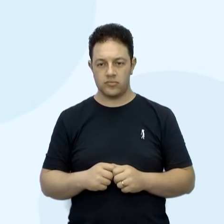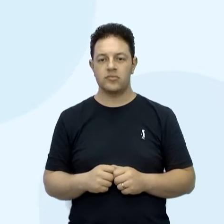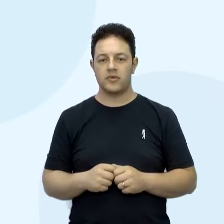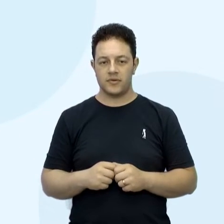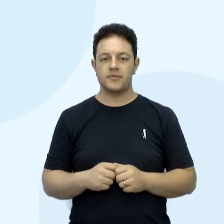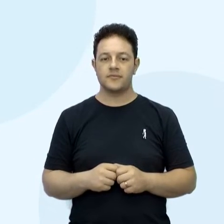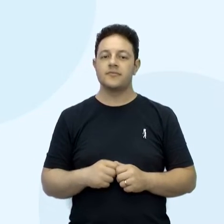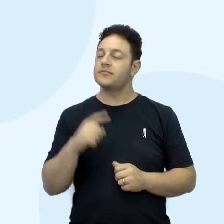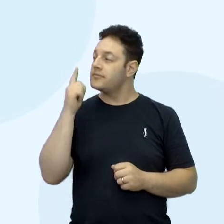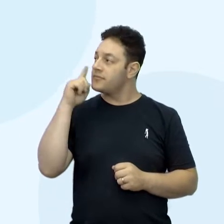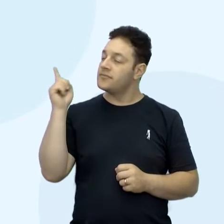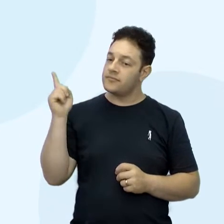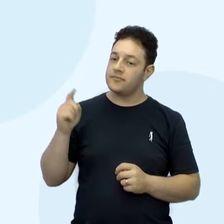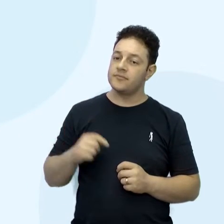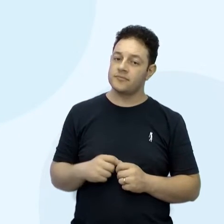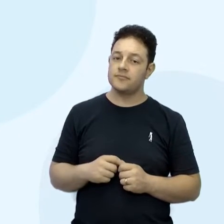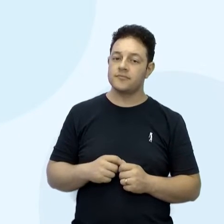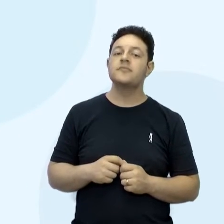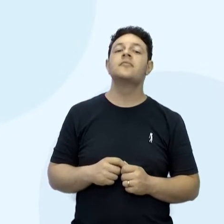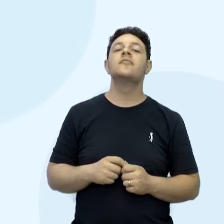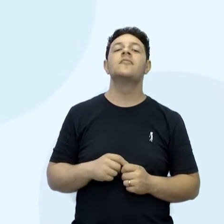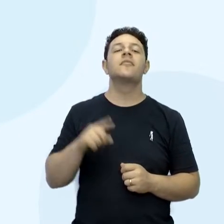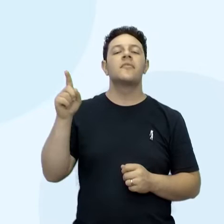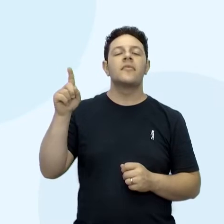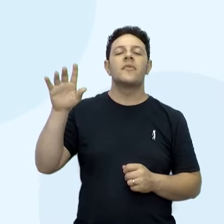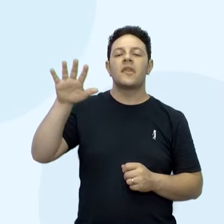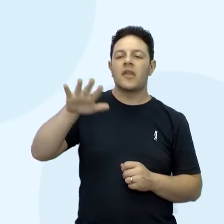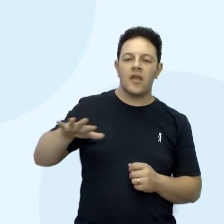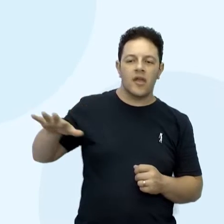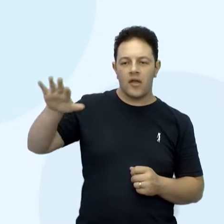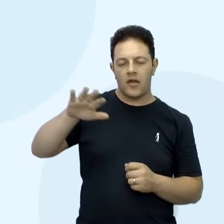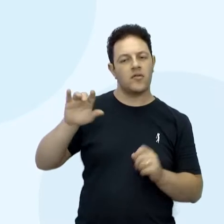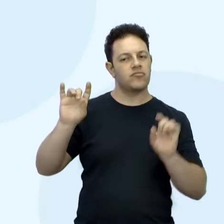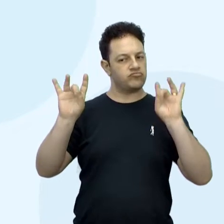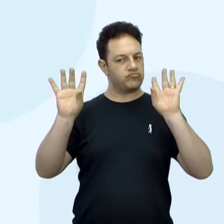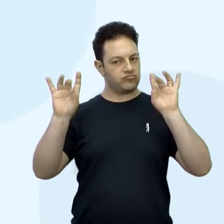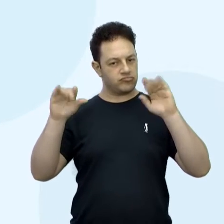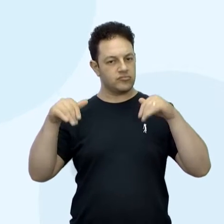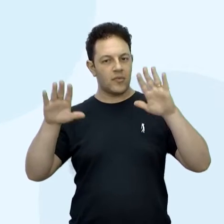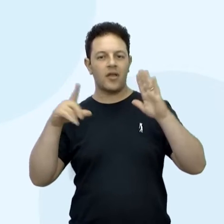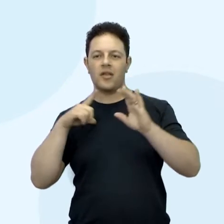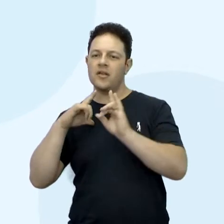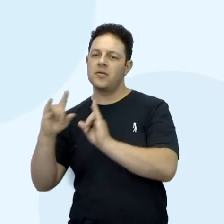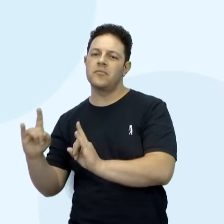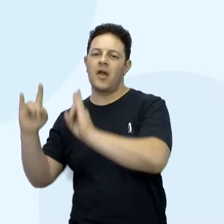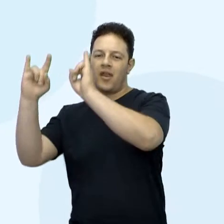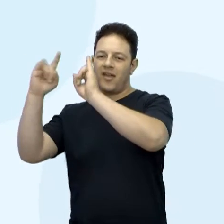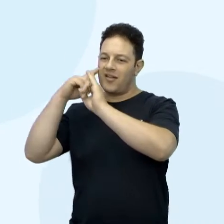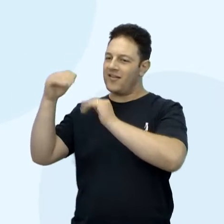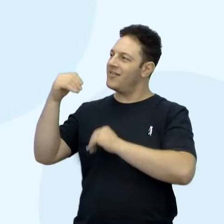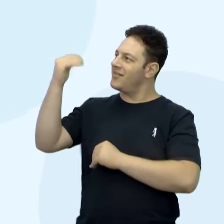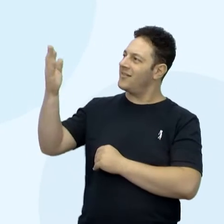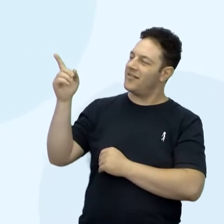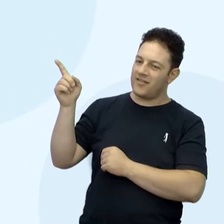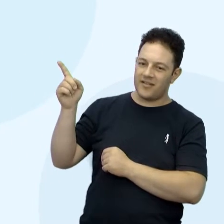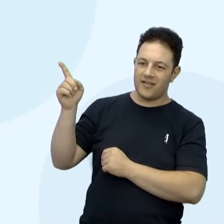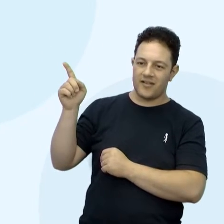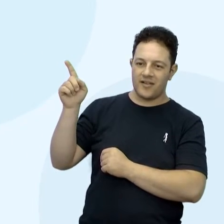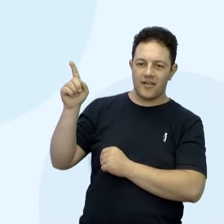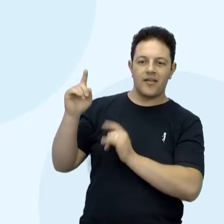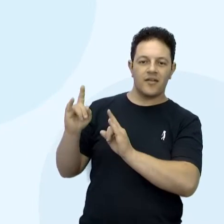Bem, aqui nós temos uma área bem mais moderna, né? Nós temos prédios ali ao fundo,